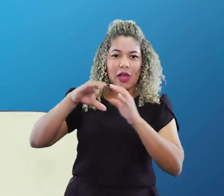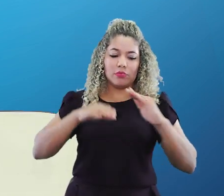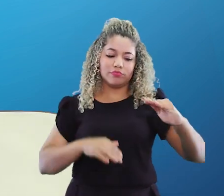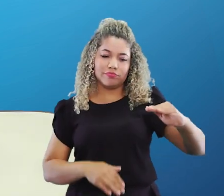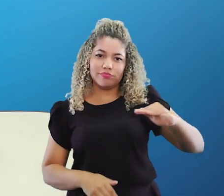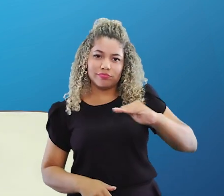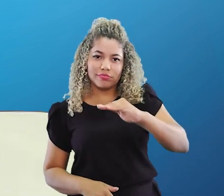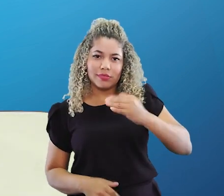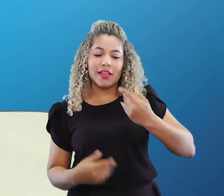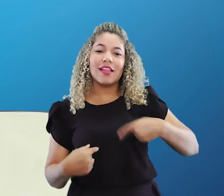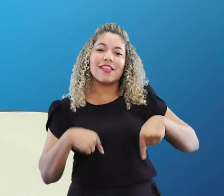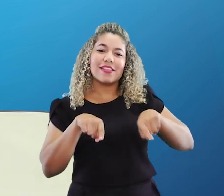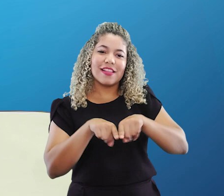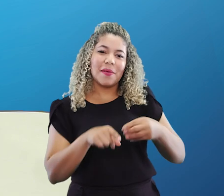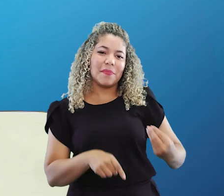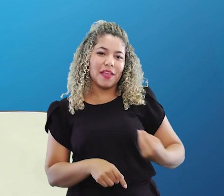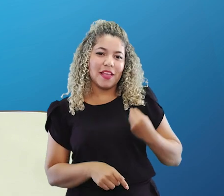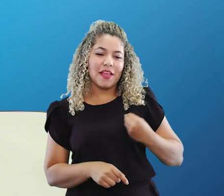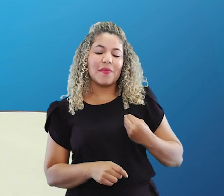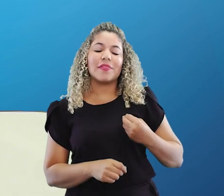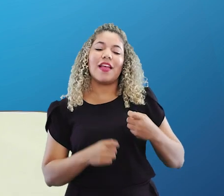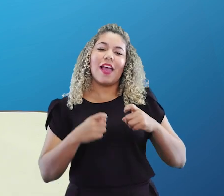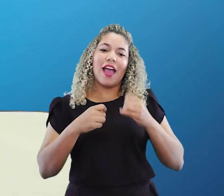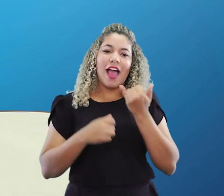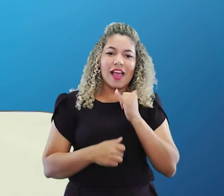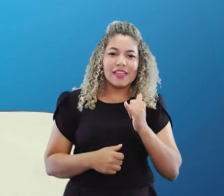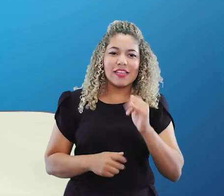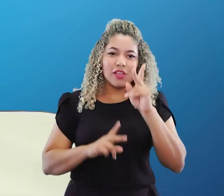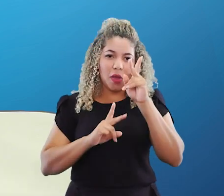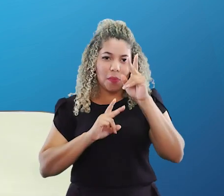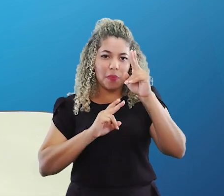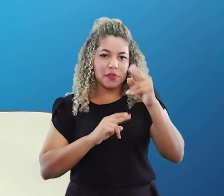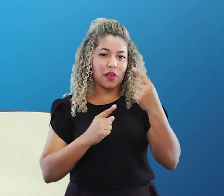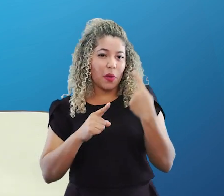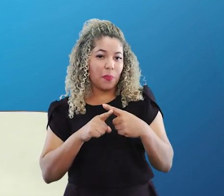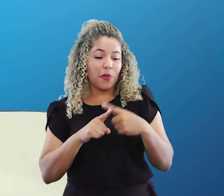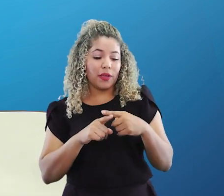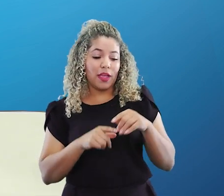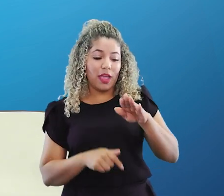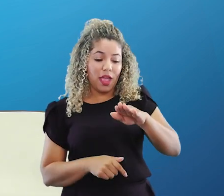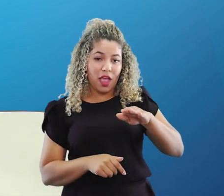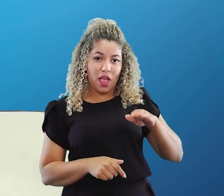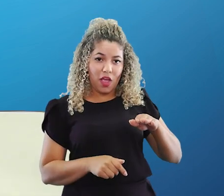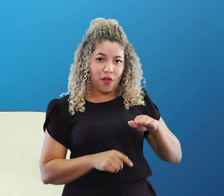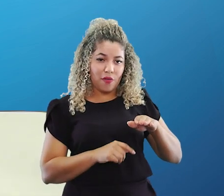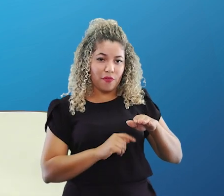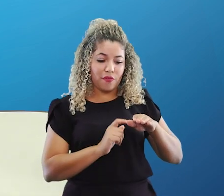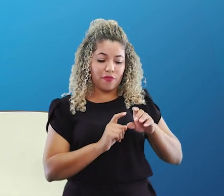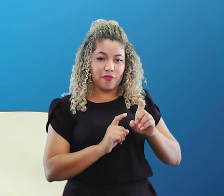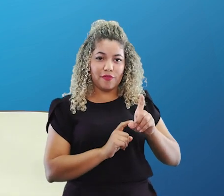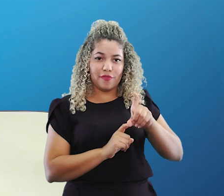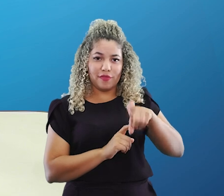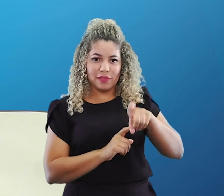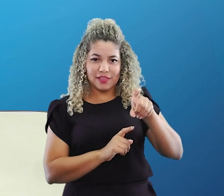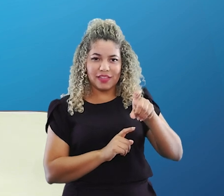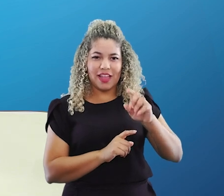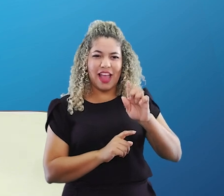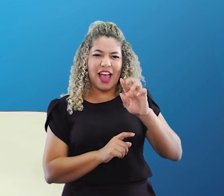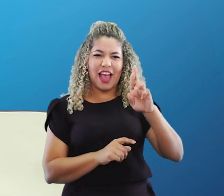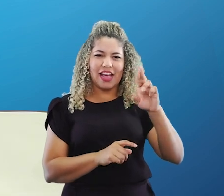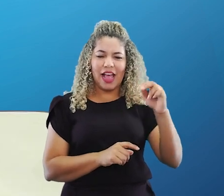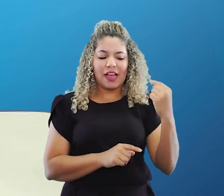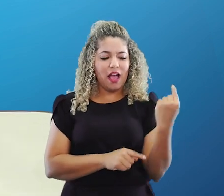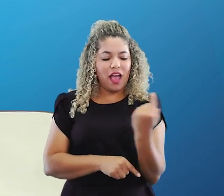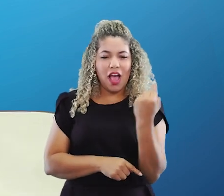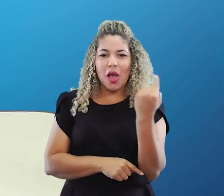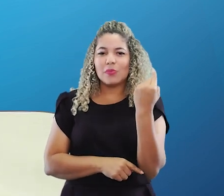rodas. E nós temos também energia potencial, à medida que o objeto fixa na garra, esse objeto tem